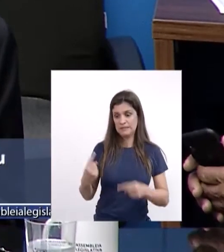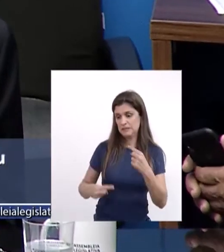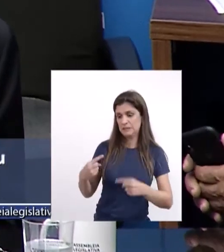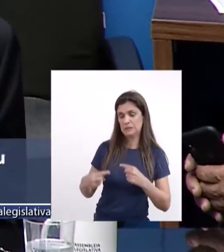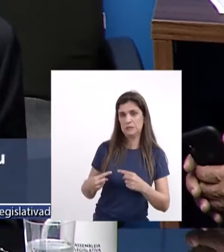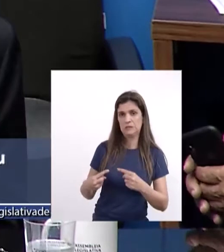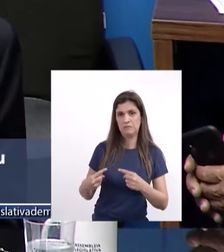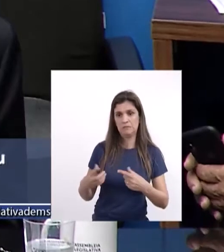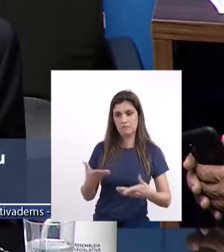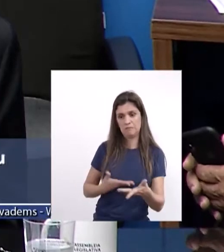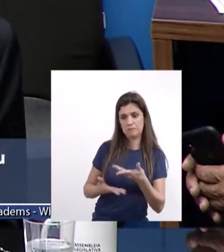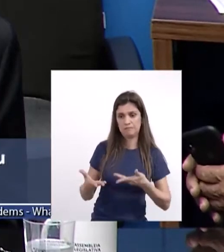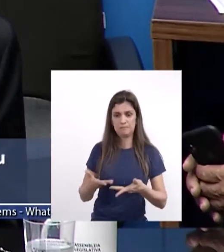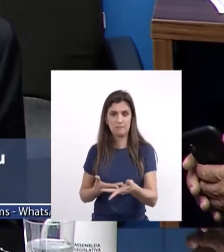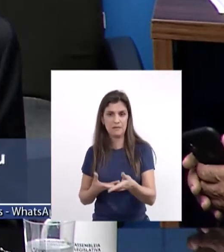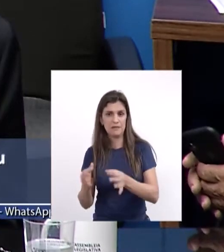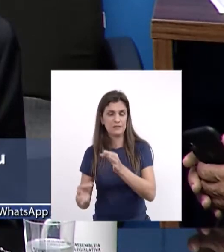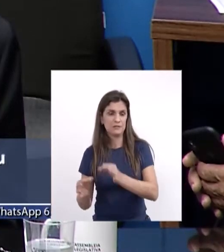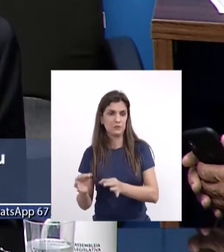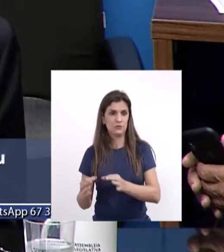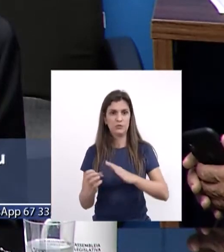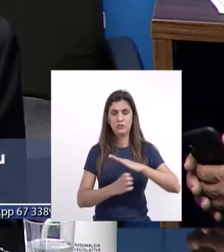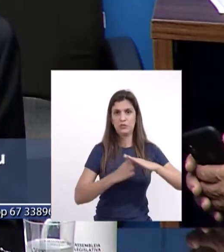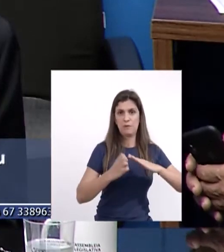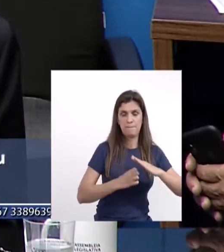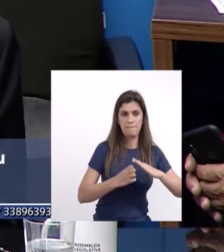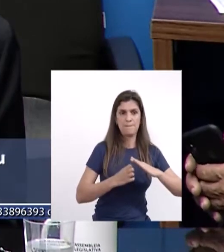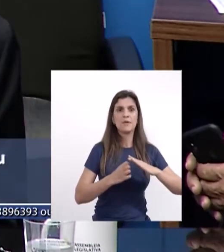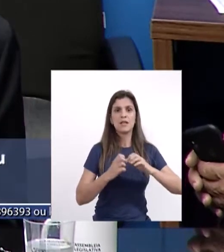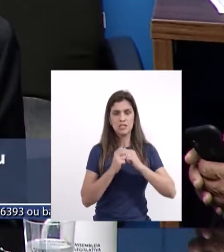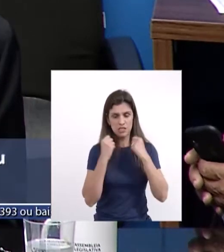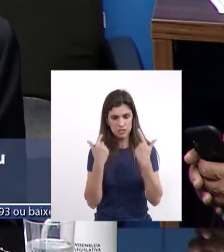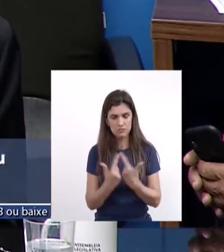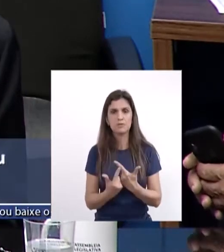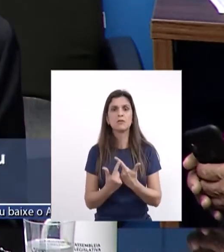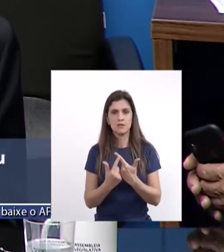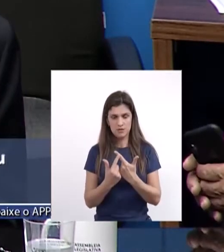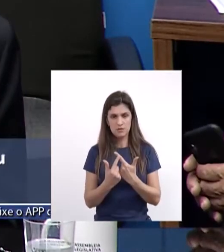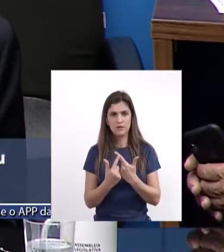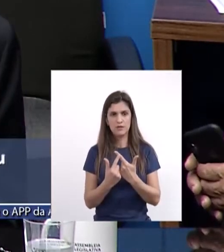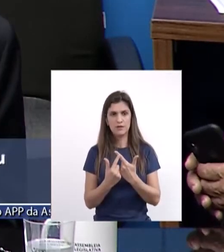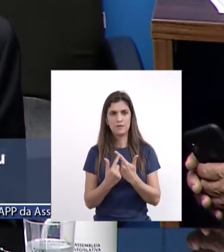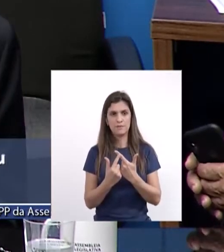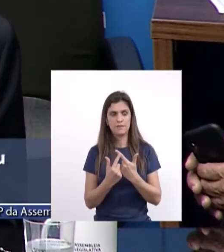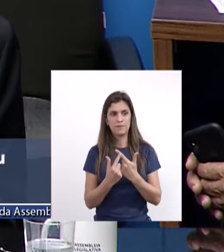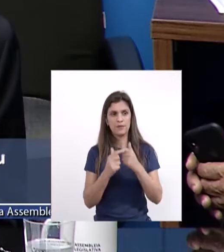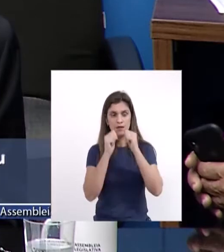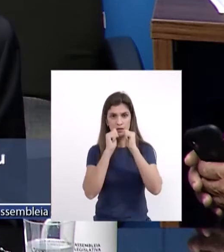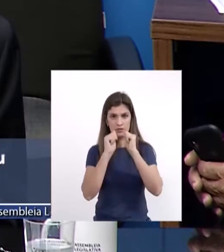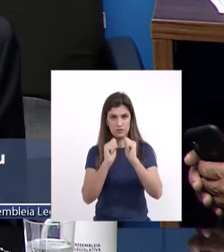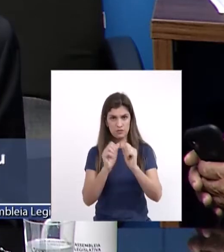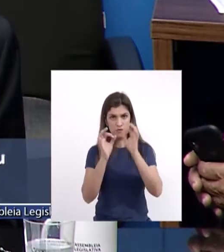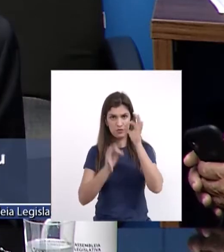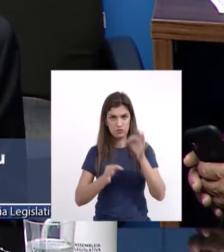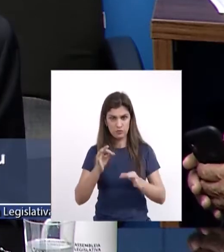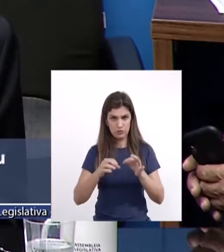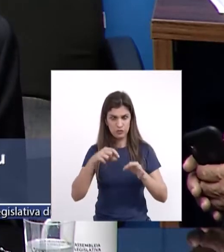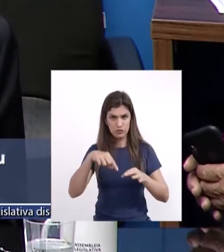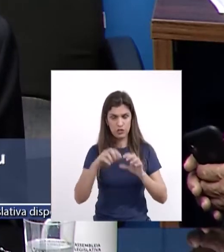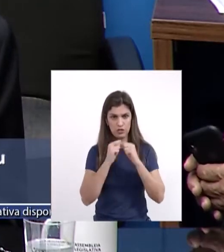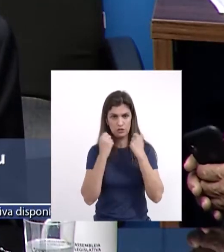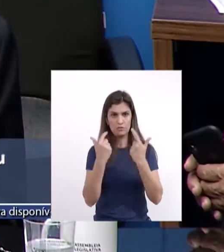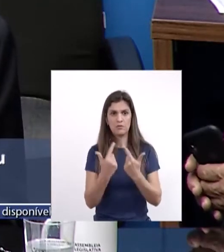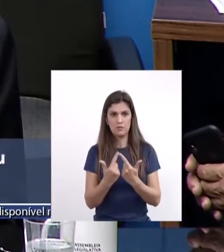senhor pode contar, a nossa assessoria jurídica da casa, deputado, ia conversado com o senhor para a gente ser amicus